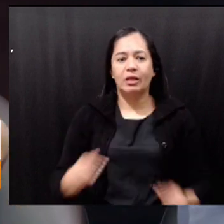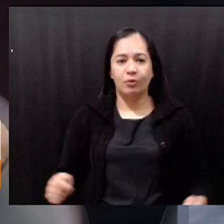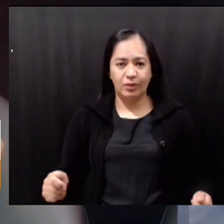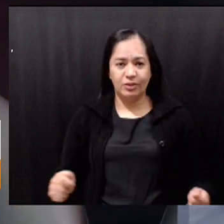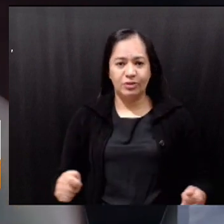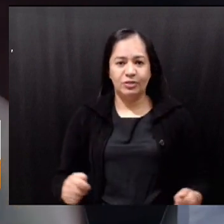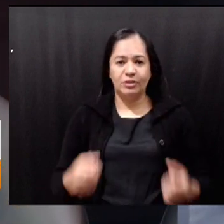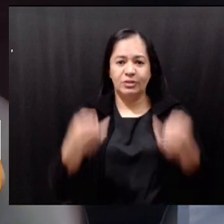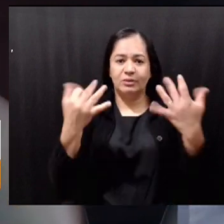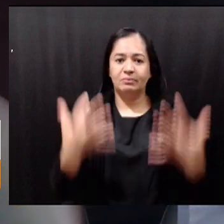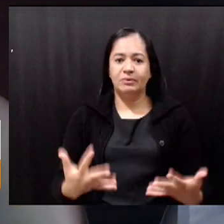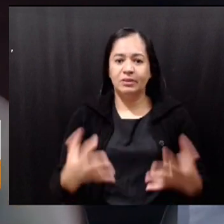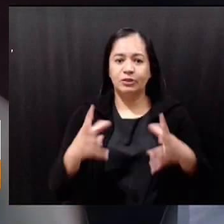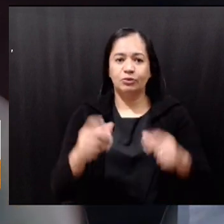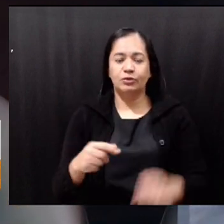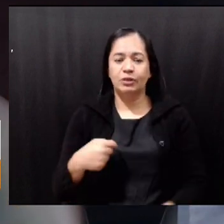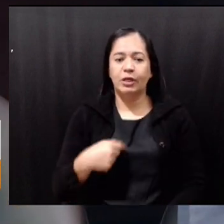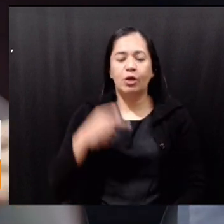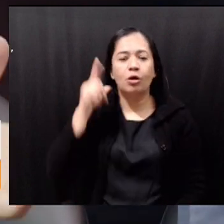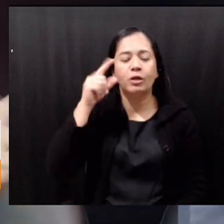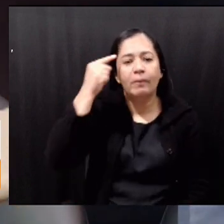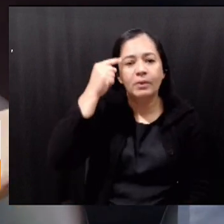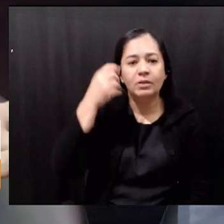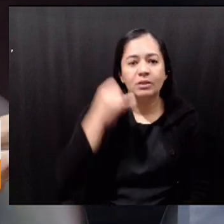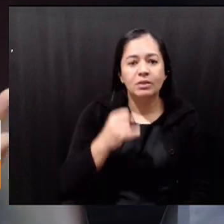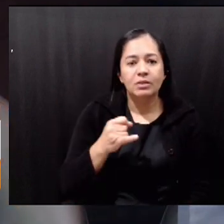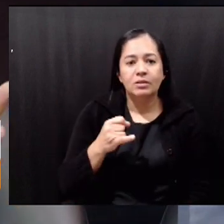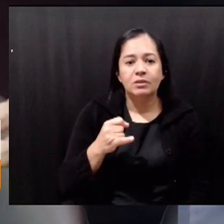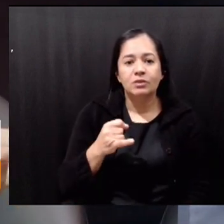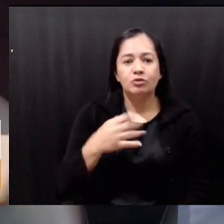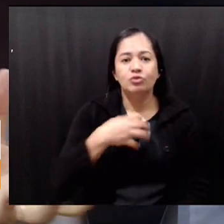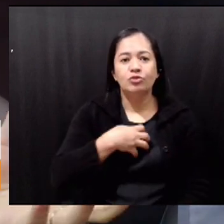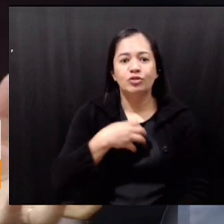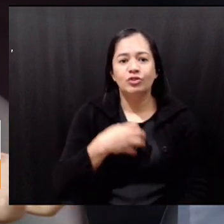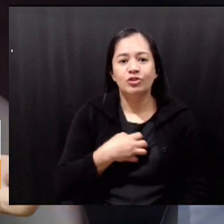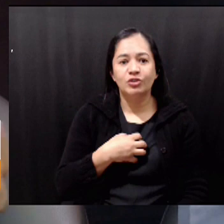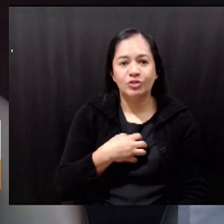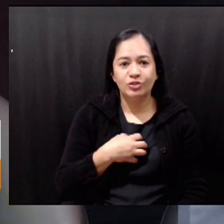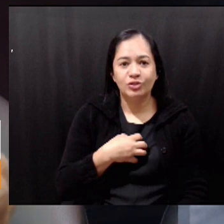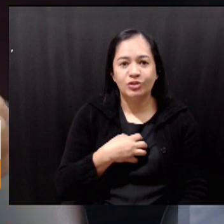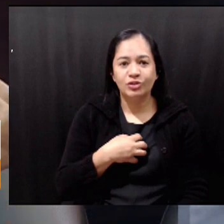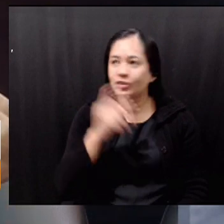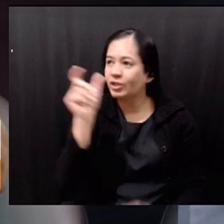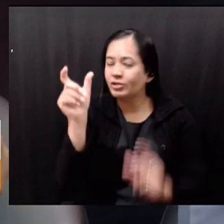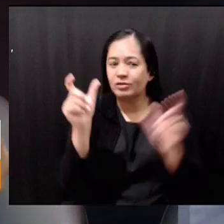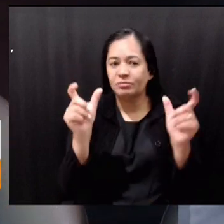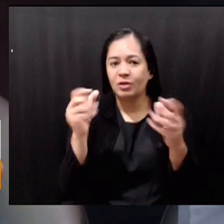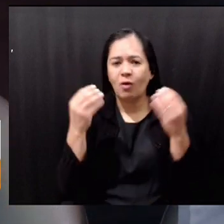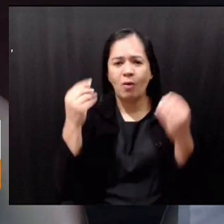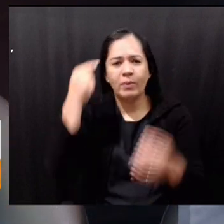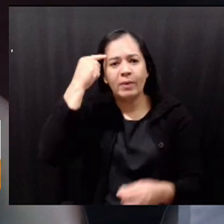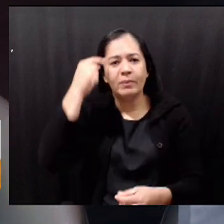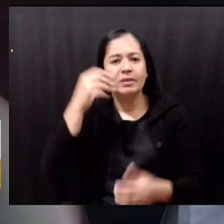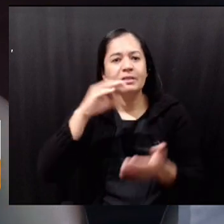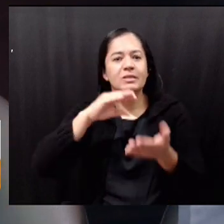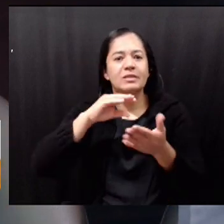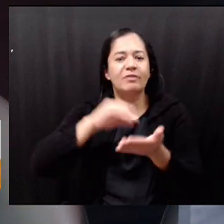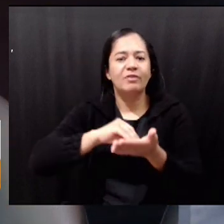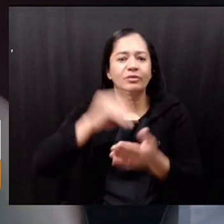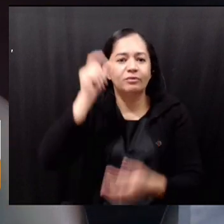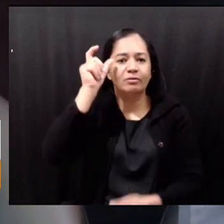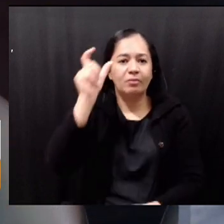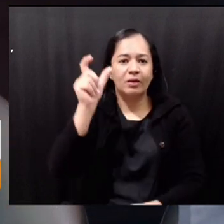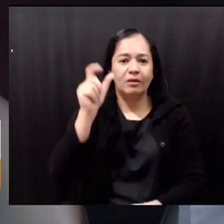consigo pensar se não for por meio de palavras. Já pensou por meio de sem palavras? É difícil, né. Então eu sempre faço um